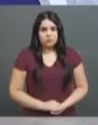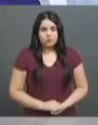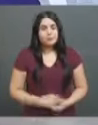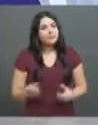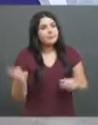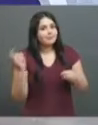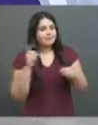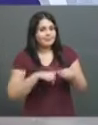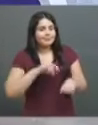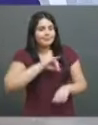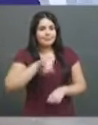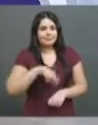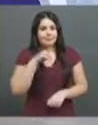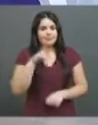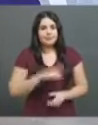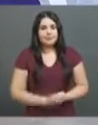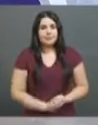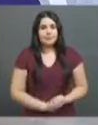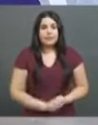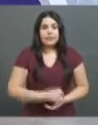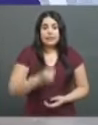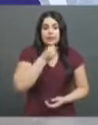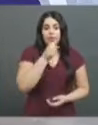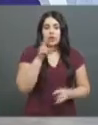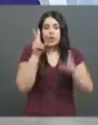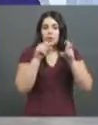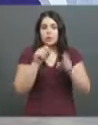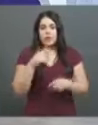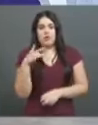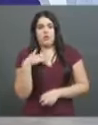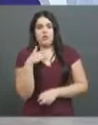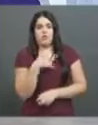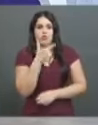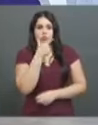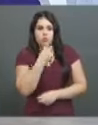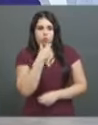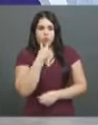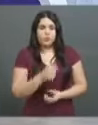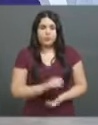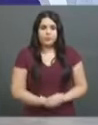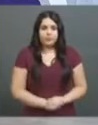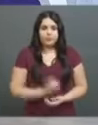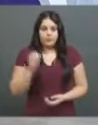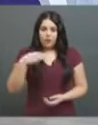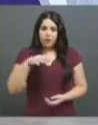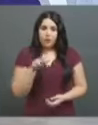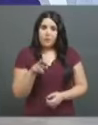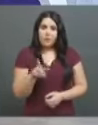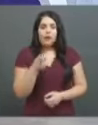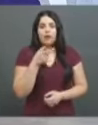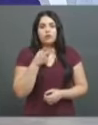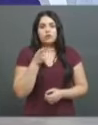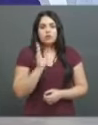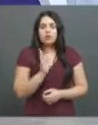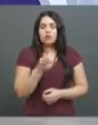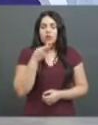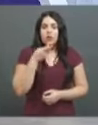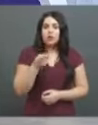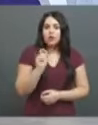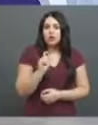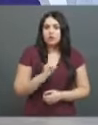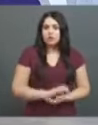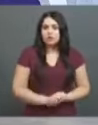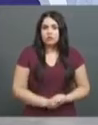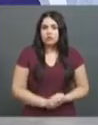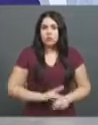Voltamos então com o Jornal da UFU, a nossa entrevista sobre saúde do homem. Doutor Omar, nós comentamos há pouco a questão